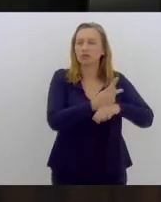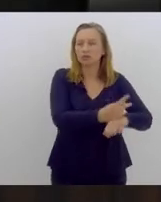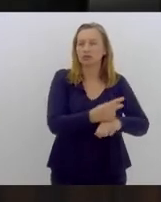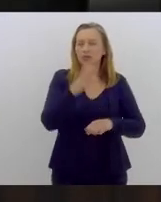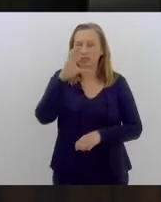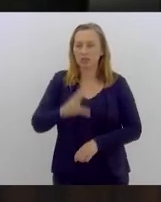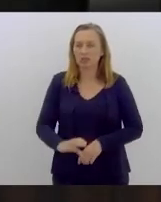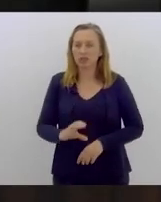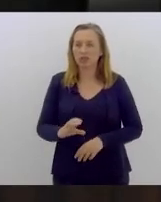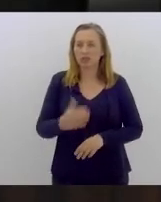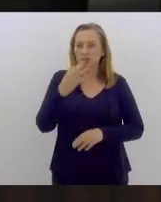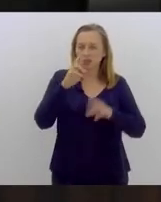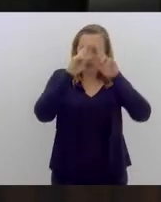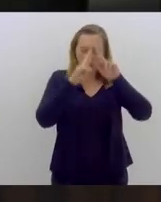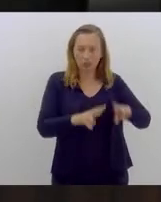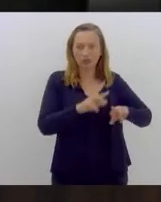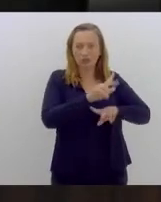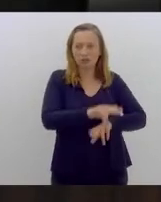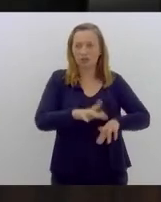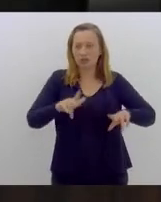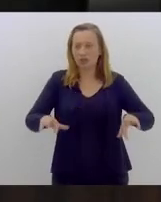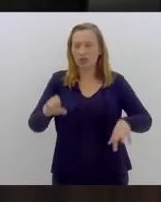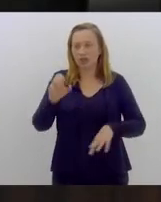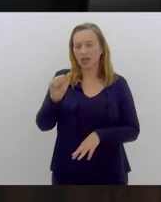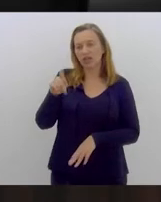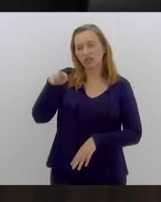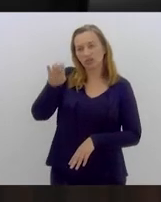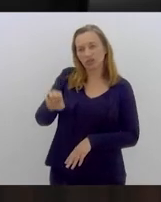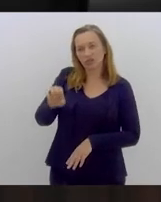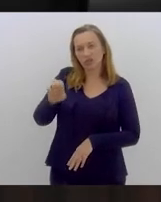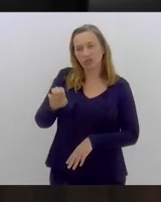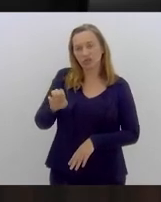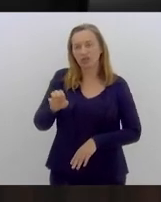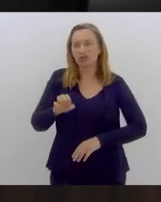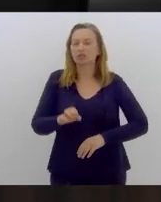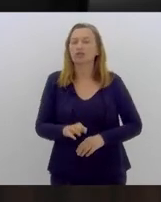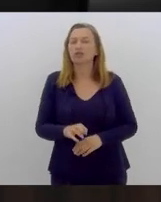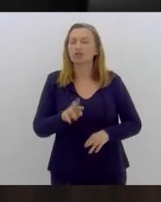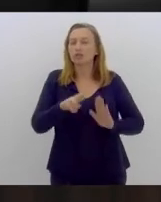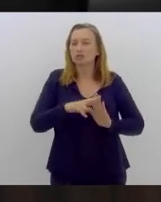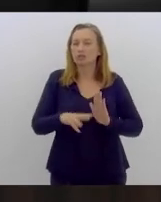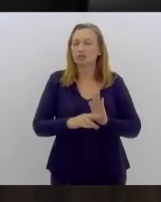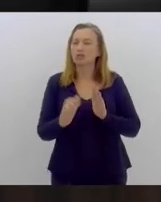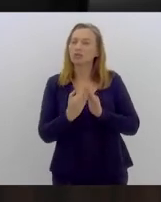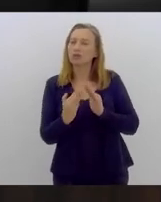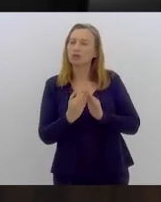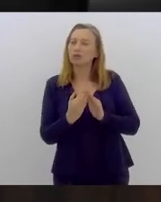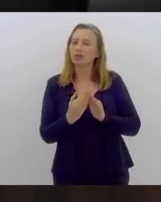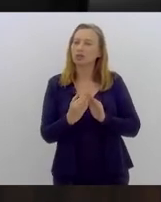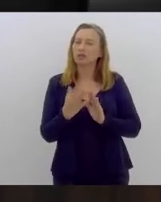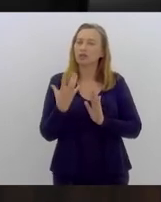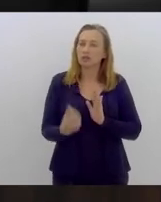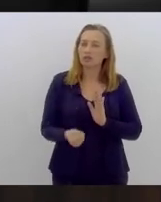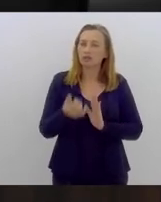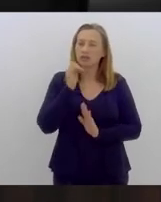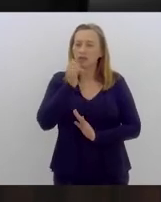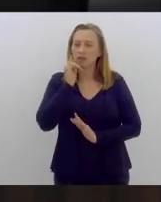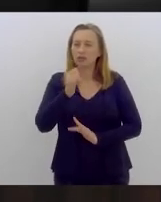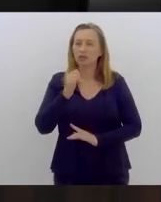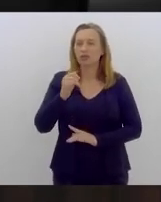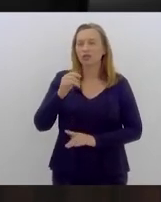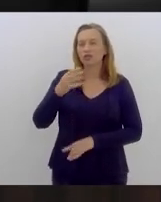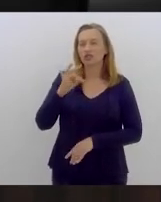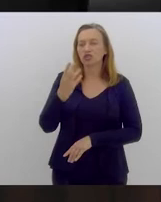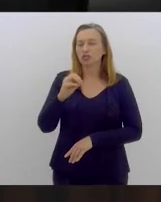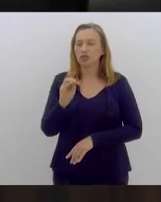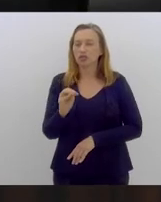Respeito à Diversidade a Alexandra Fátima da Silva de Oliveira, parecida à Comissão de Normas Internas e Proporções Externas, favorável, relator deputado Chico Machado.